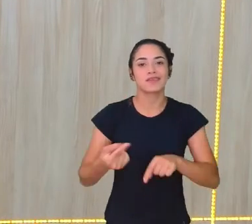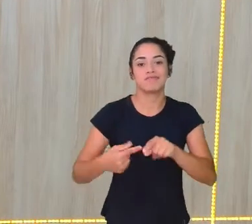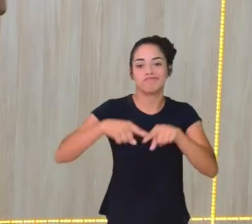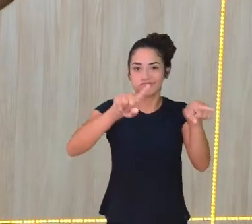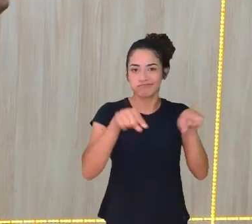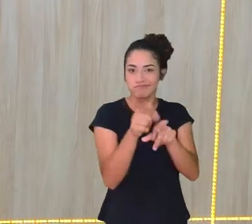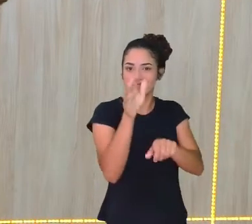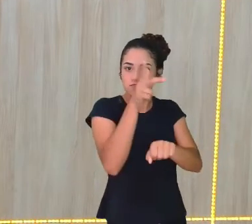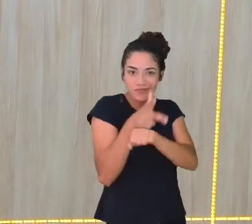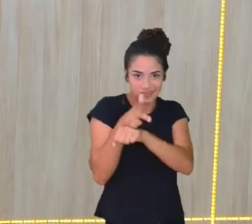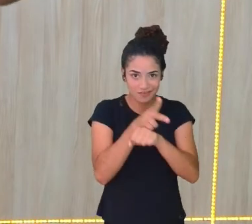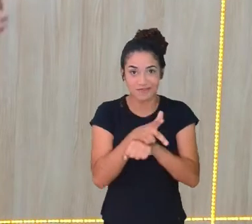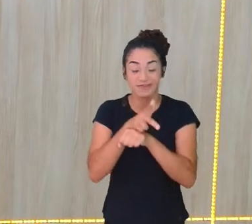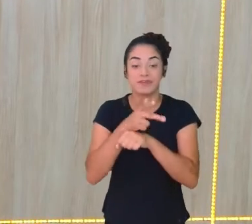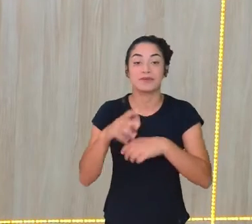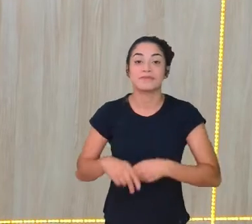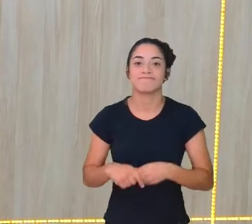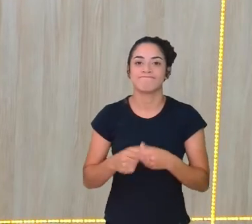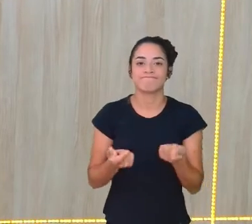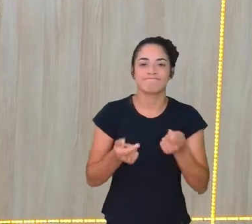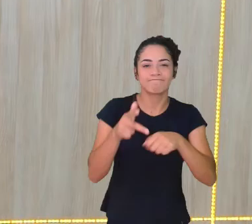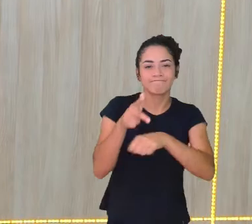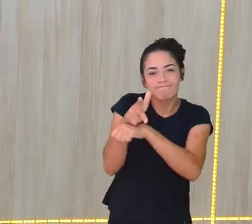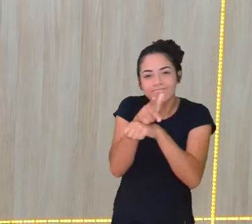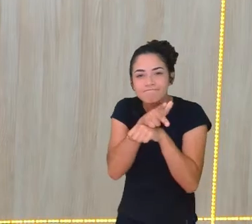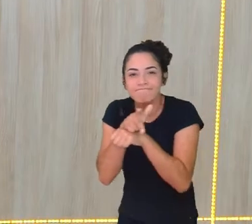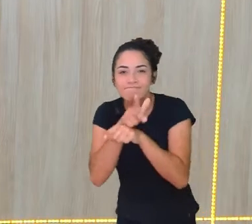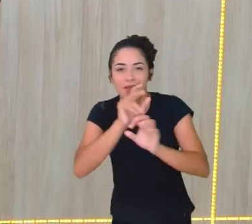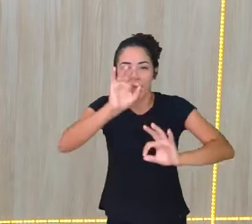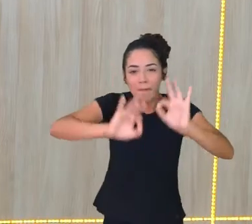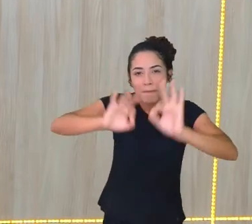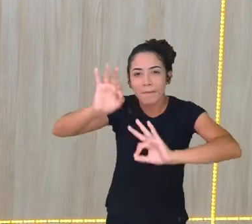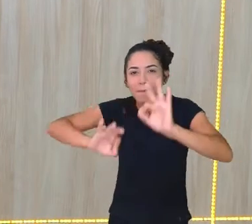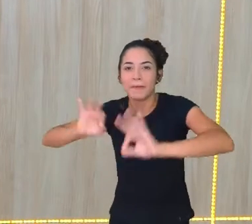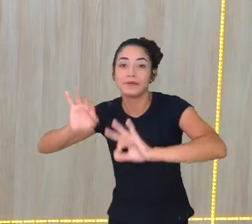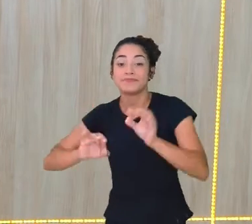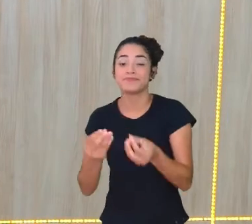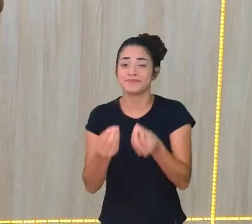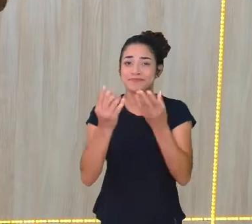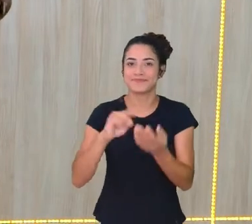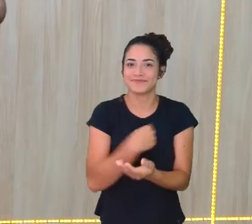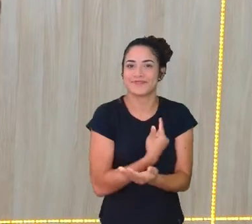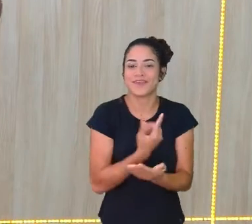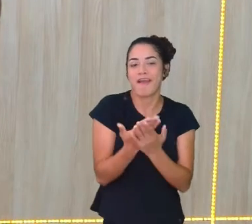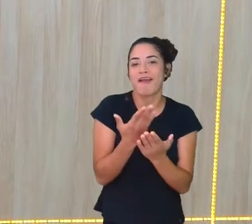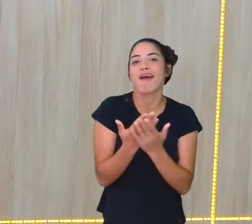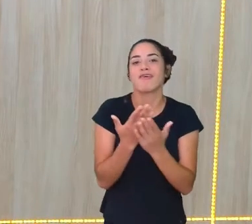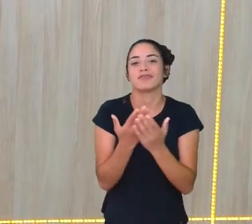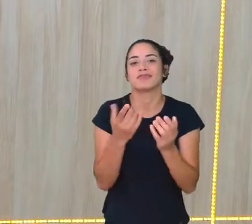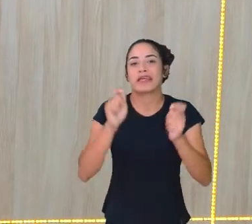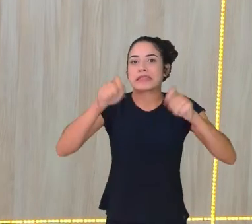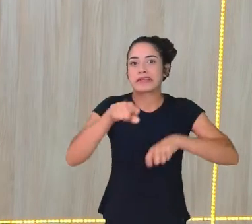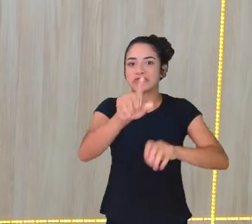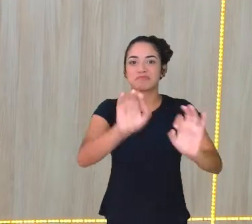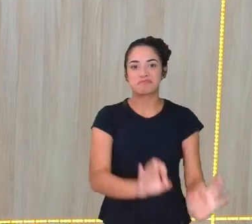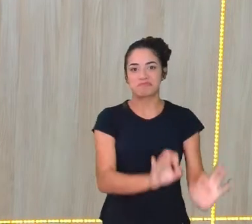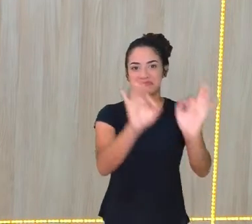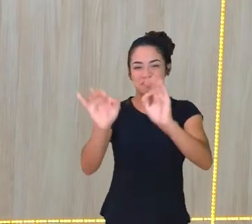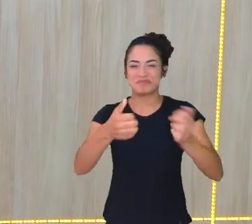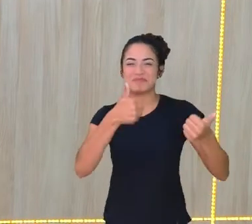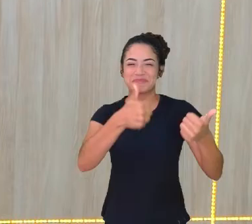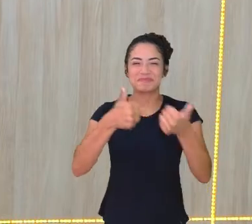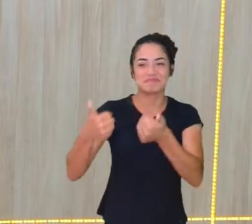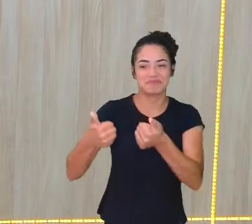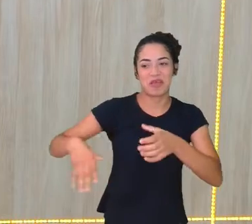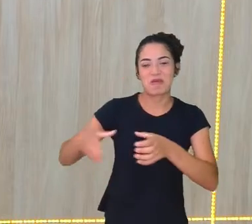da produção, com todo o jogo de câmeras aí, para que nossas aulas elas cheguem da melhor forma possível aí para vocês.